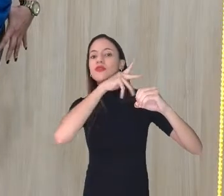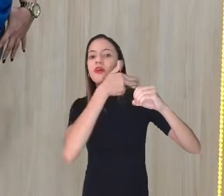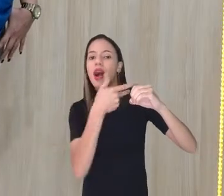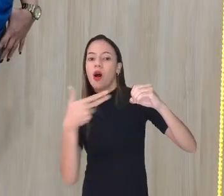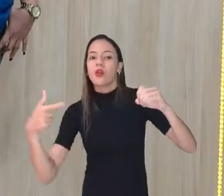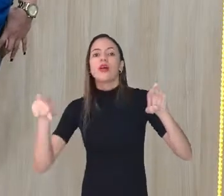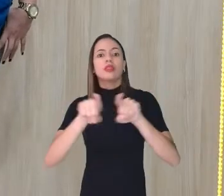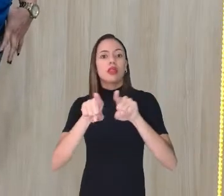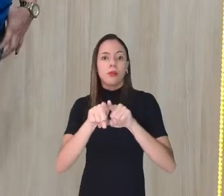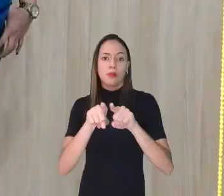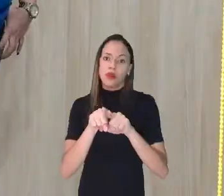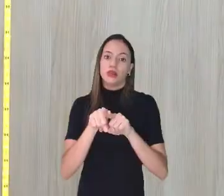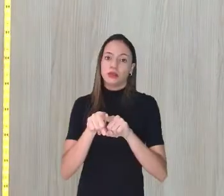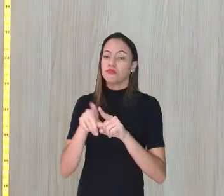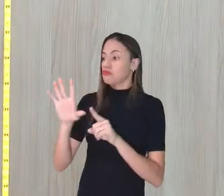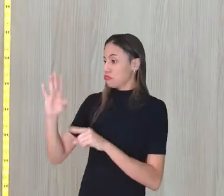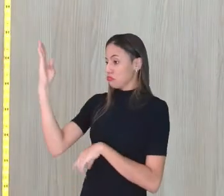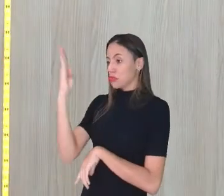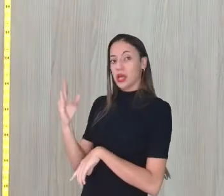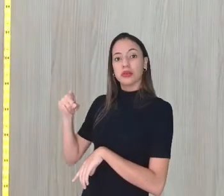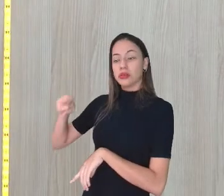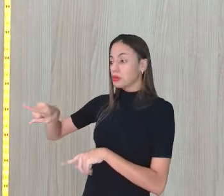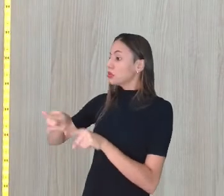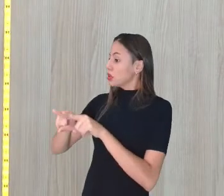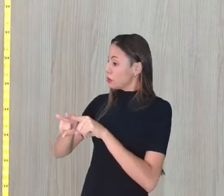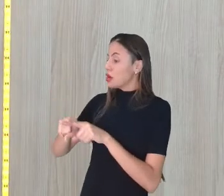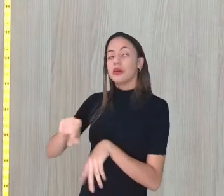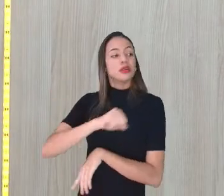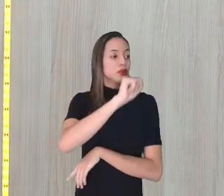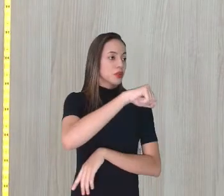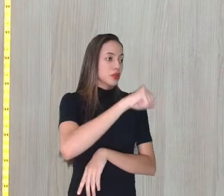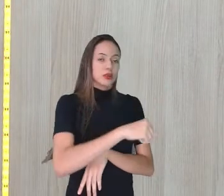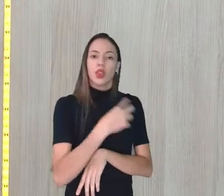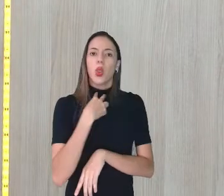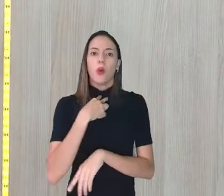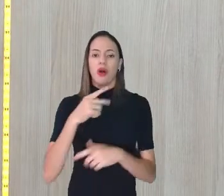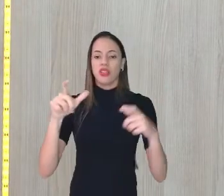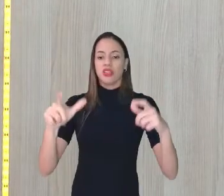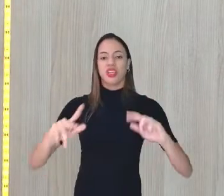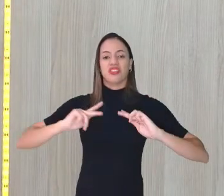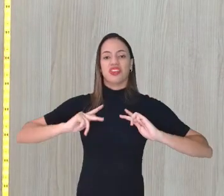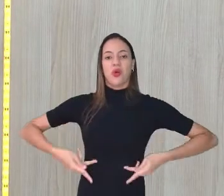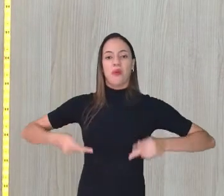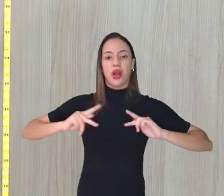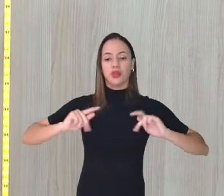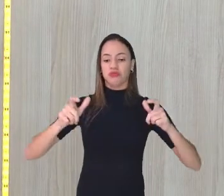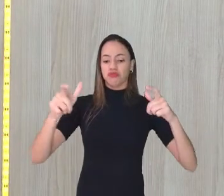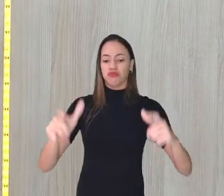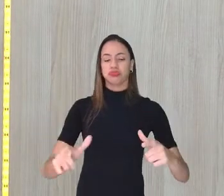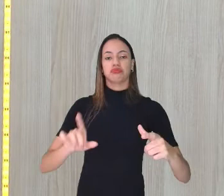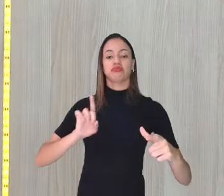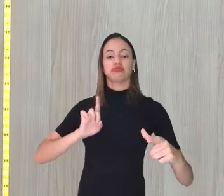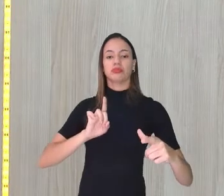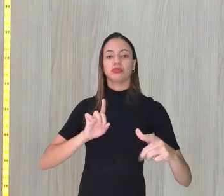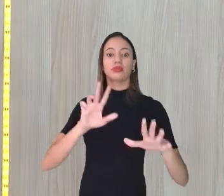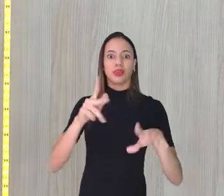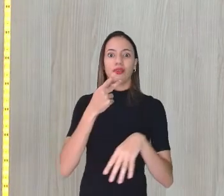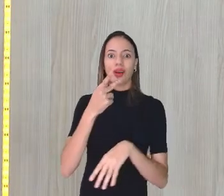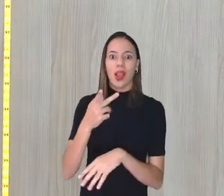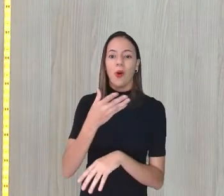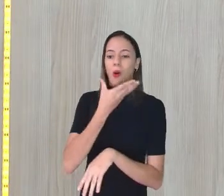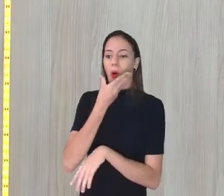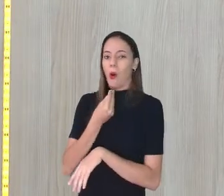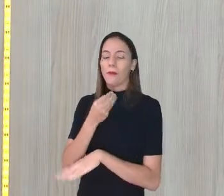né? Exatamente. Então, que não pode fazer qualquer intervenção, né? O homem chegar assim, o homem, a gente diz o